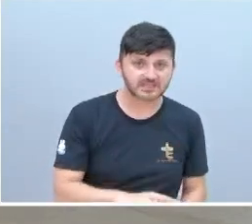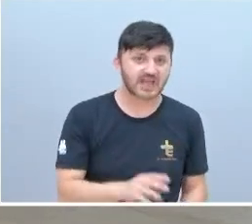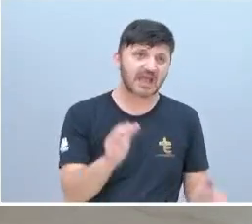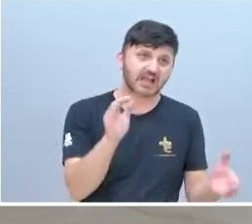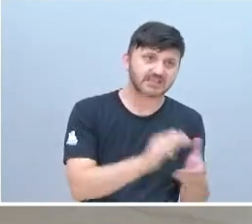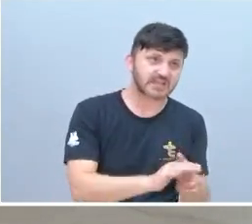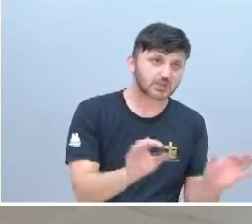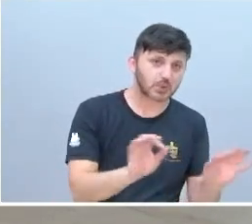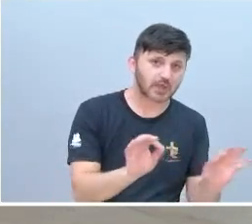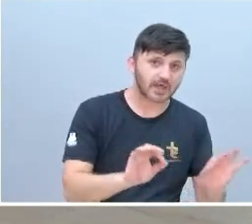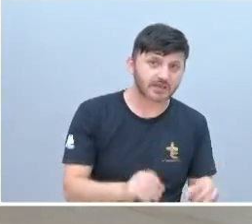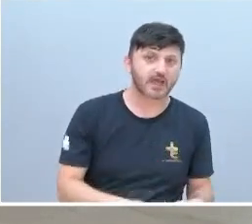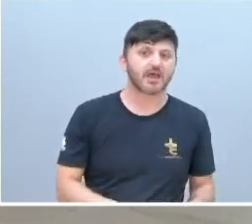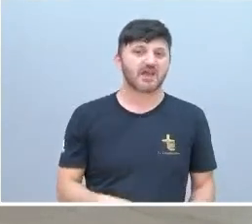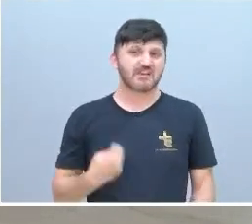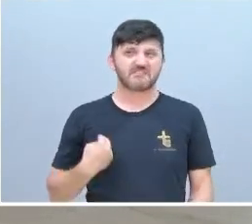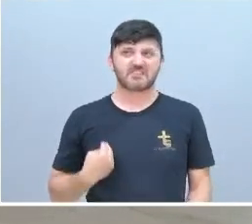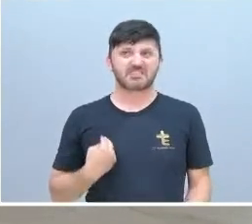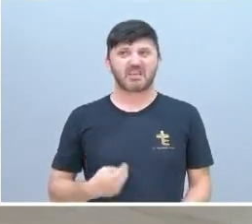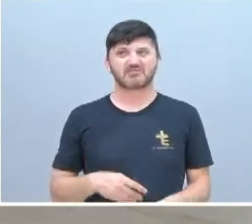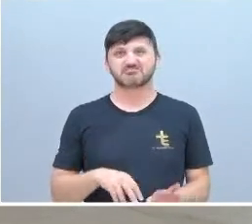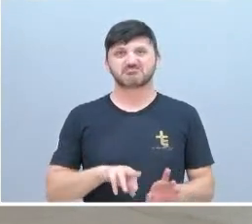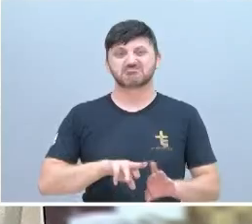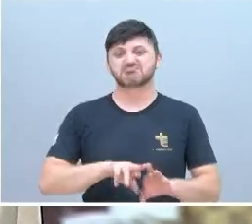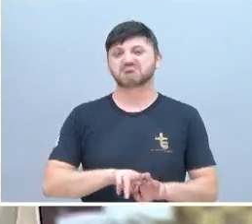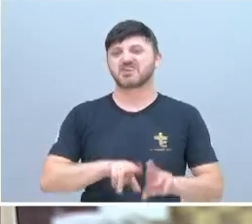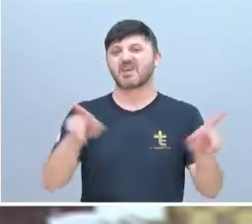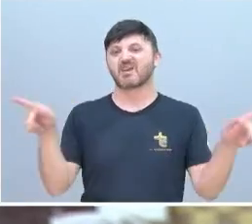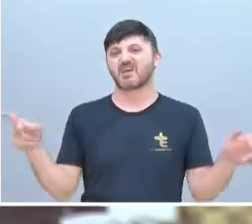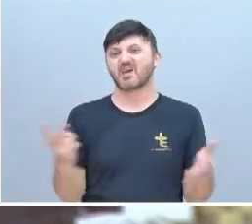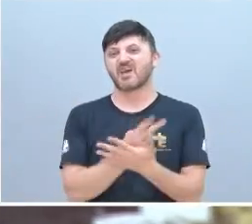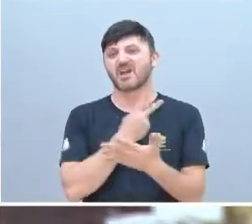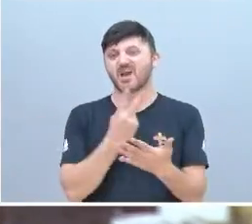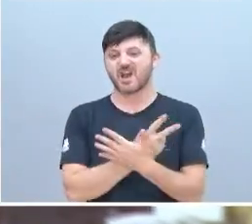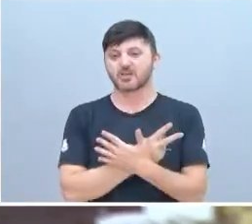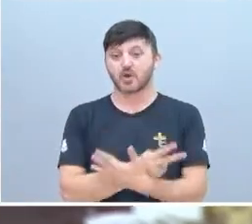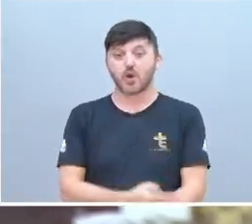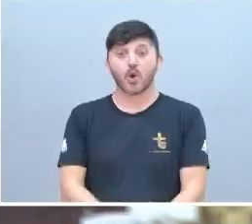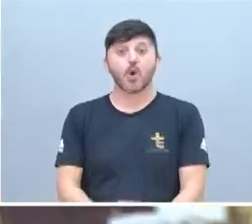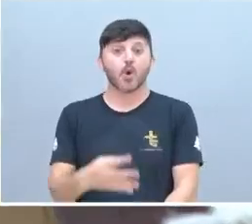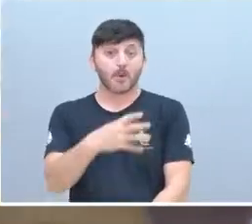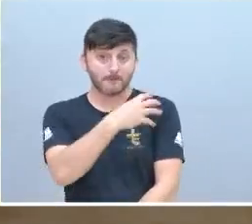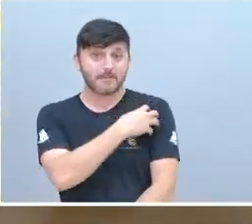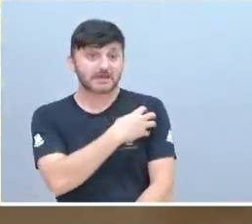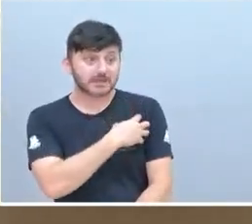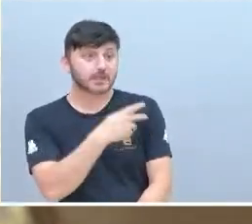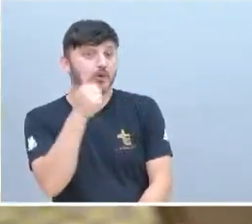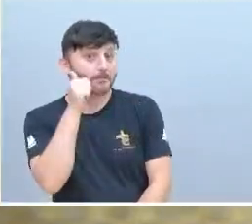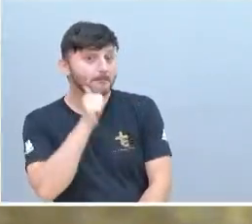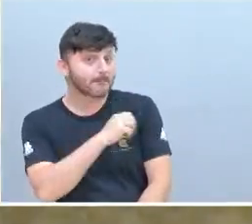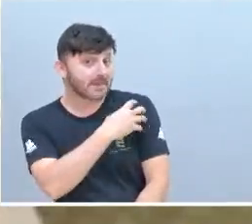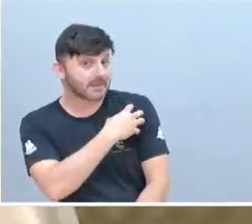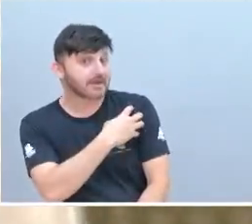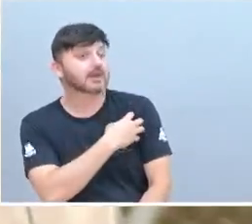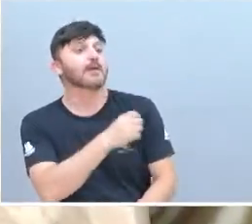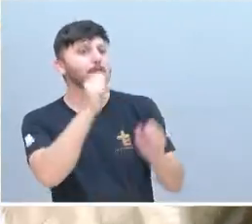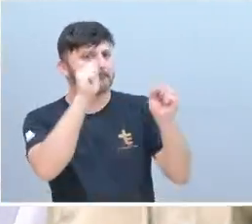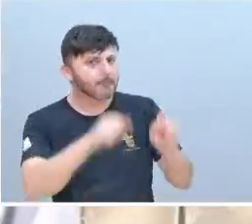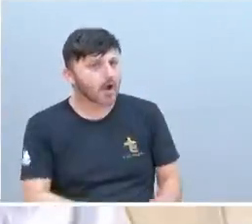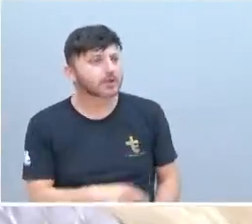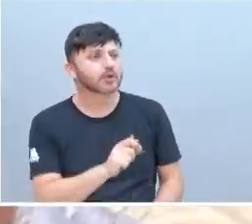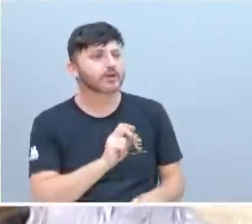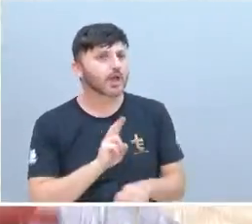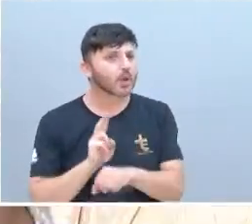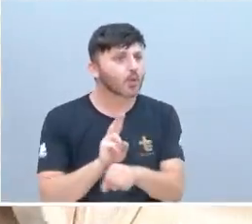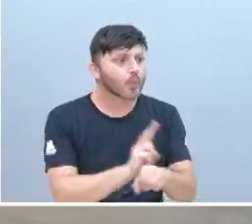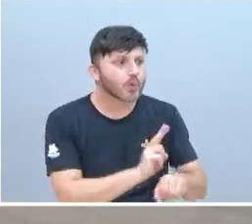na igreja, levam uma vida, às vezes, irregular, que os padrinhos o sejam, para quê? Porque nós queremos cuidar daqueles